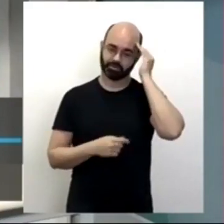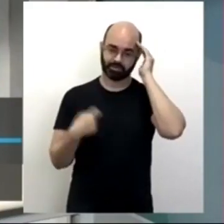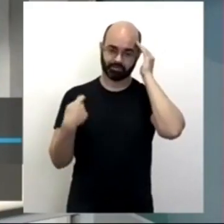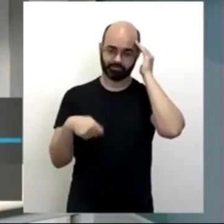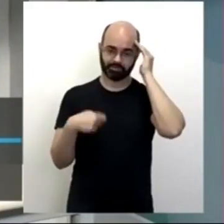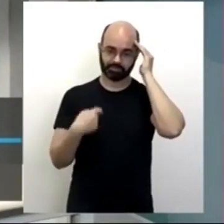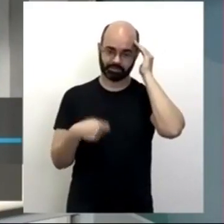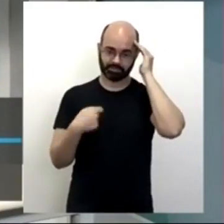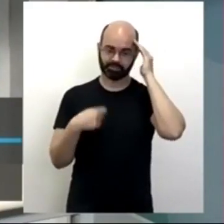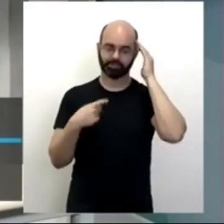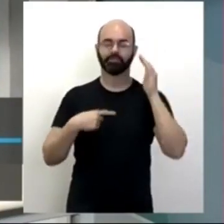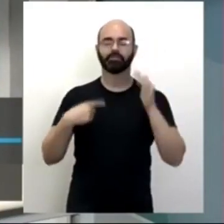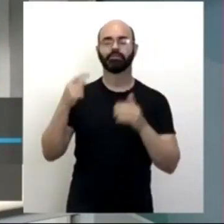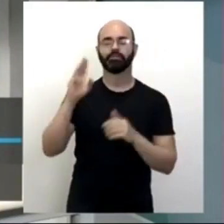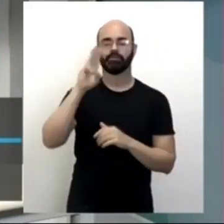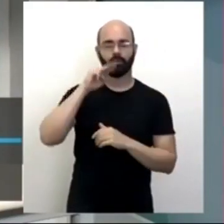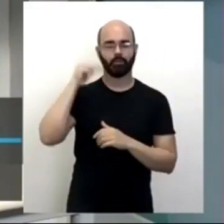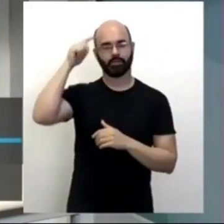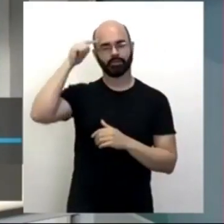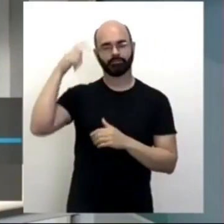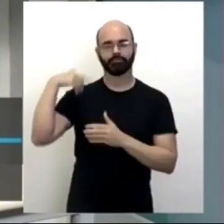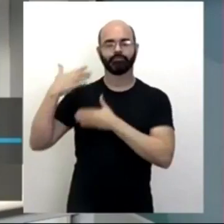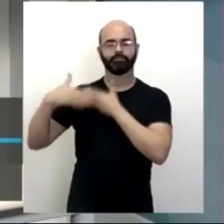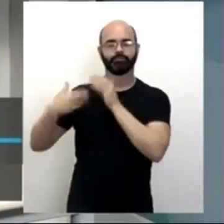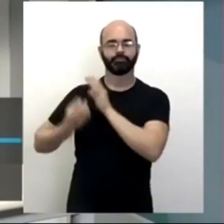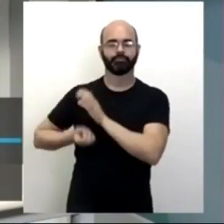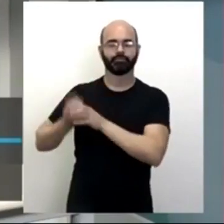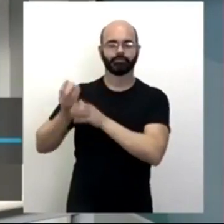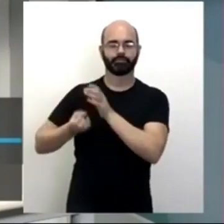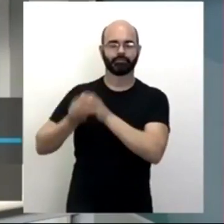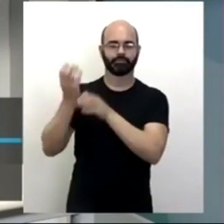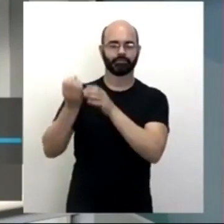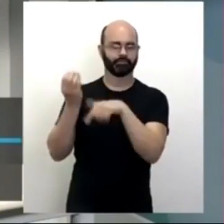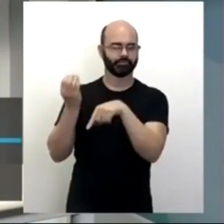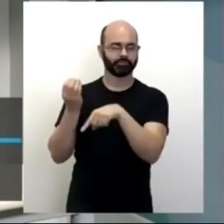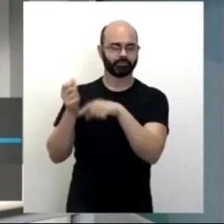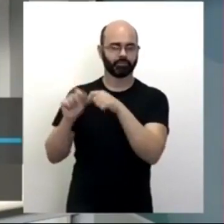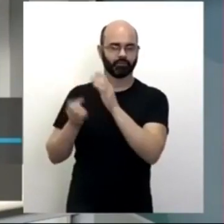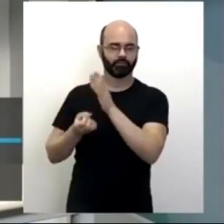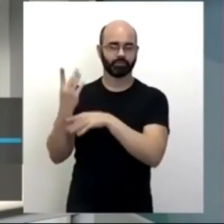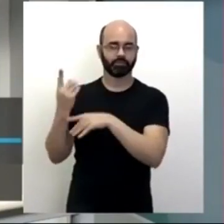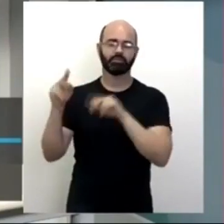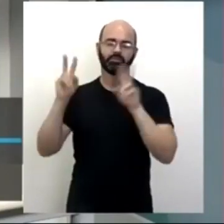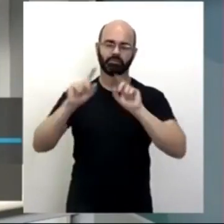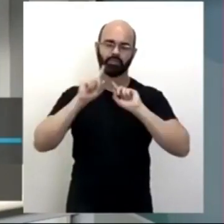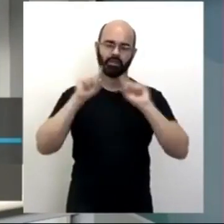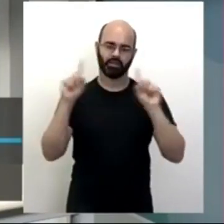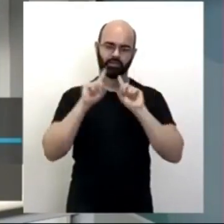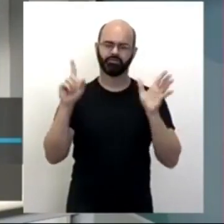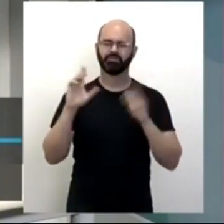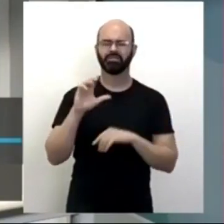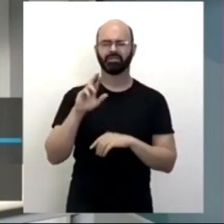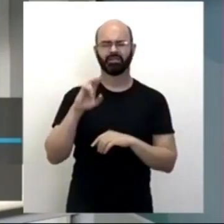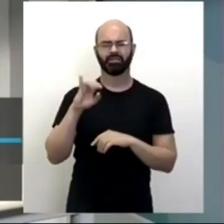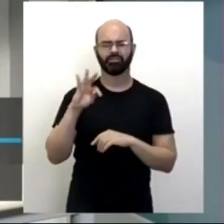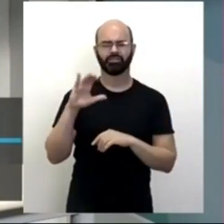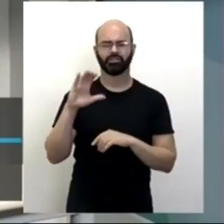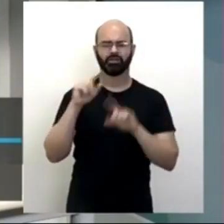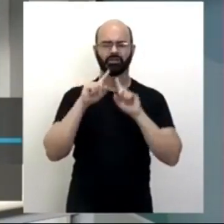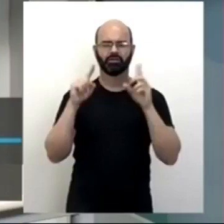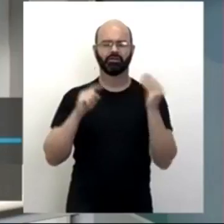das construções marxistas, ela é uma crítica. E o que é crítica nesse sentido? A crítica é colocar